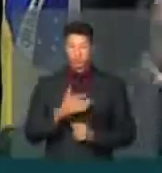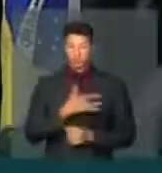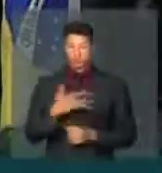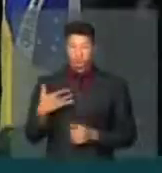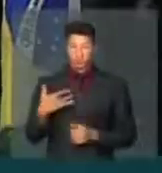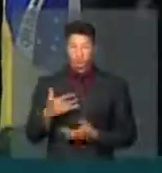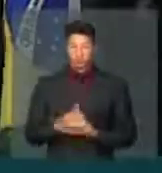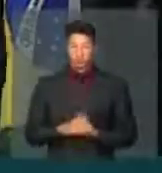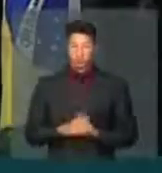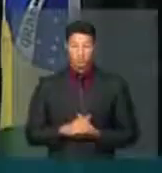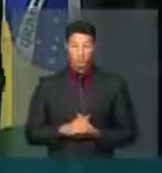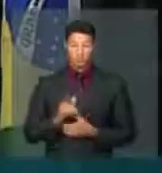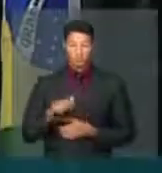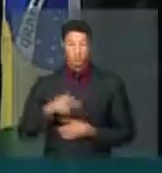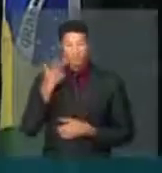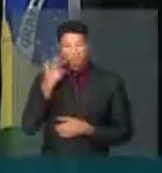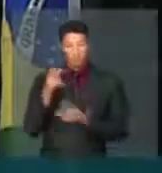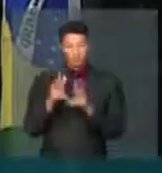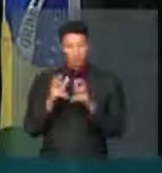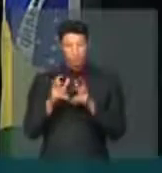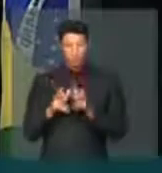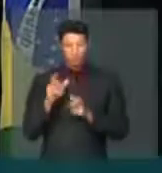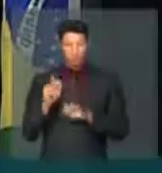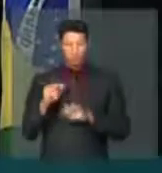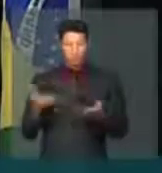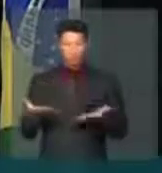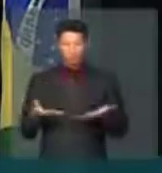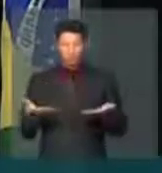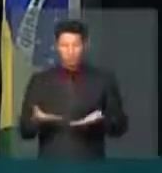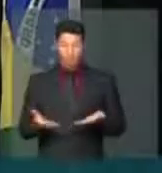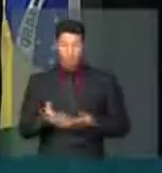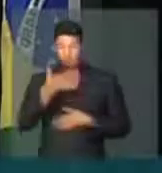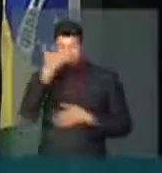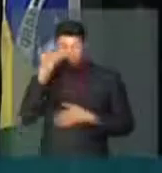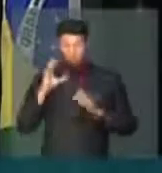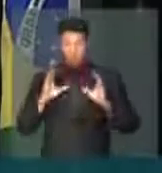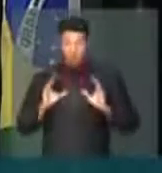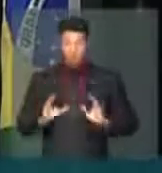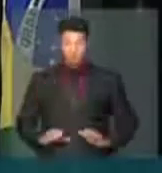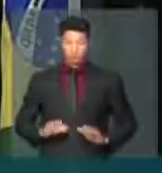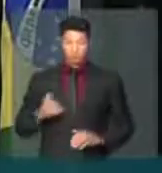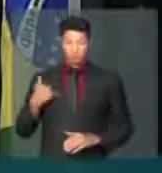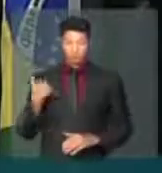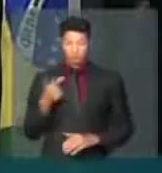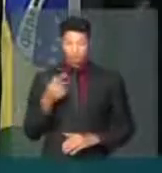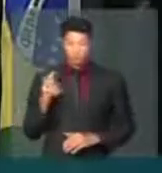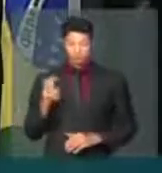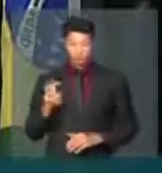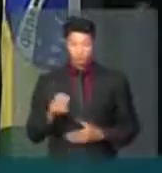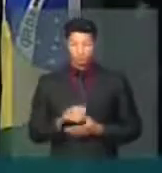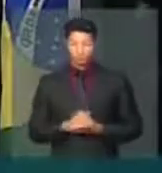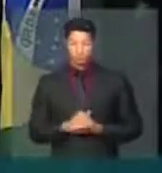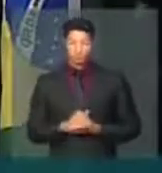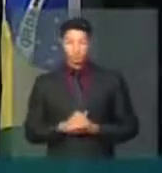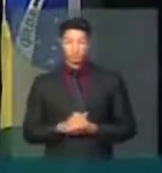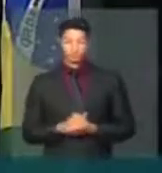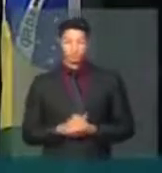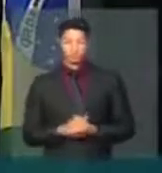saúde. É notório que hoje um cidadão aos 75 anos